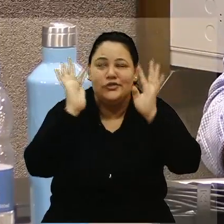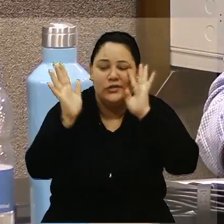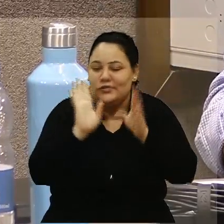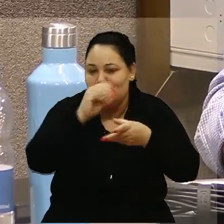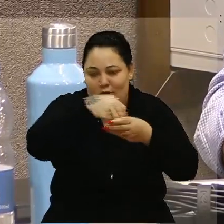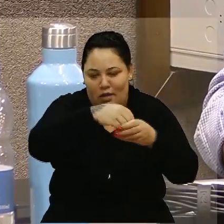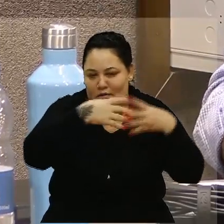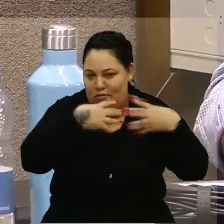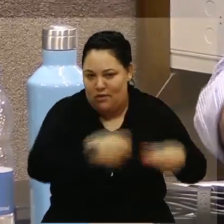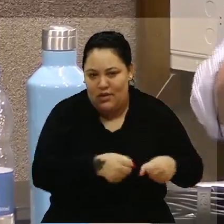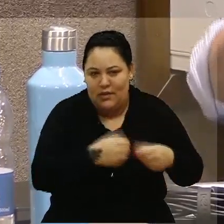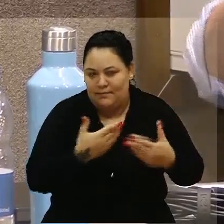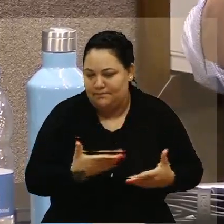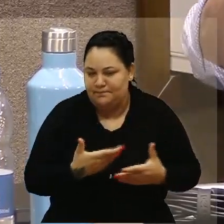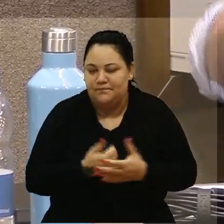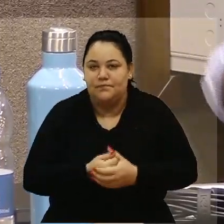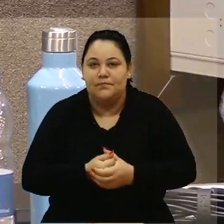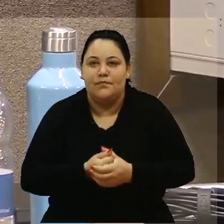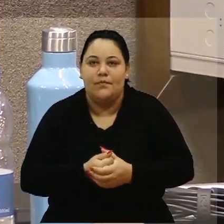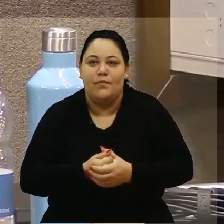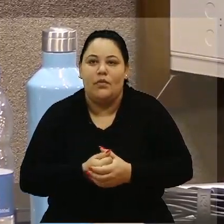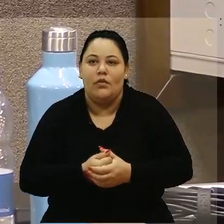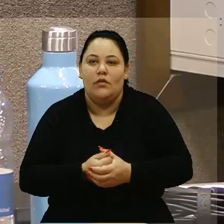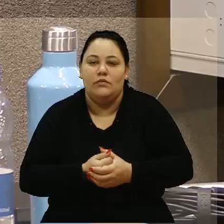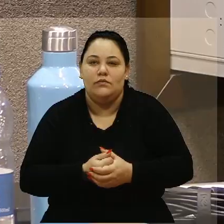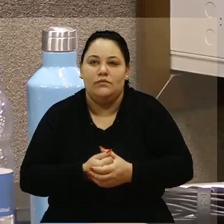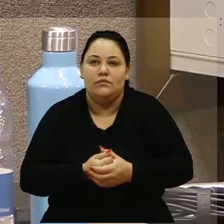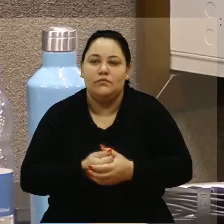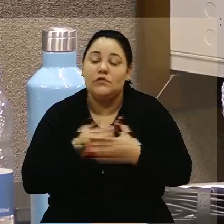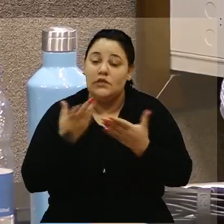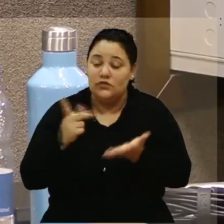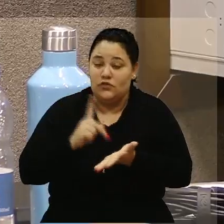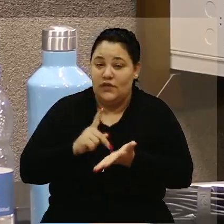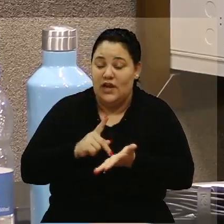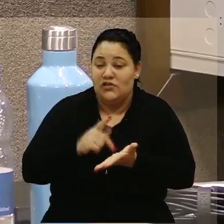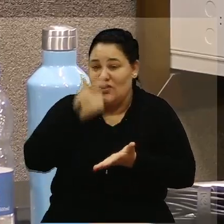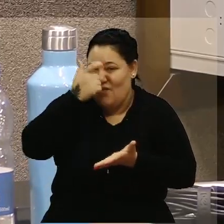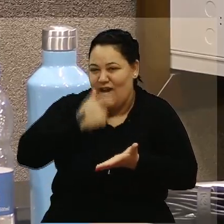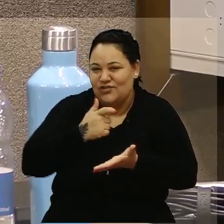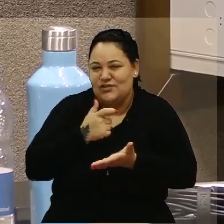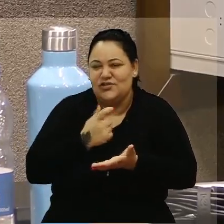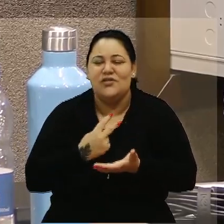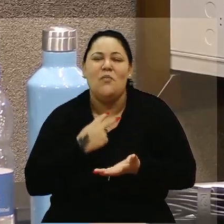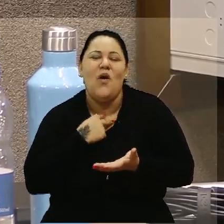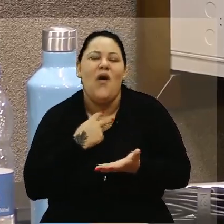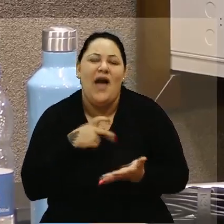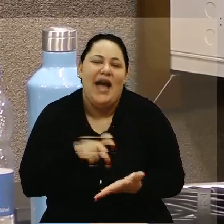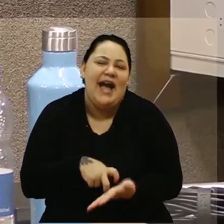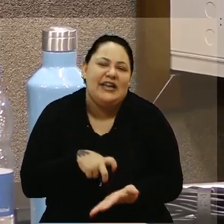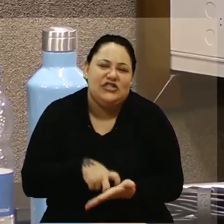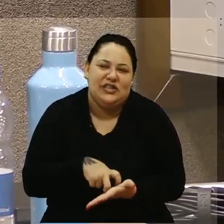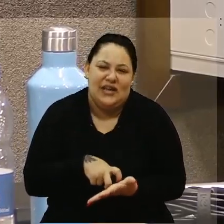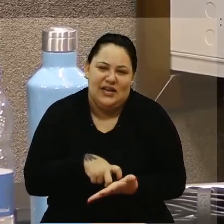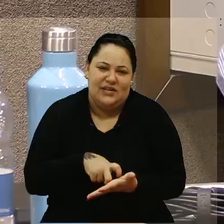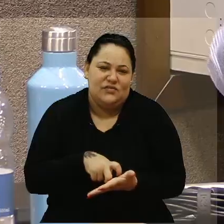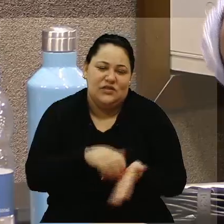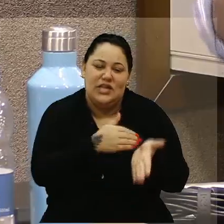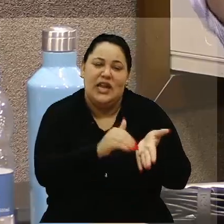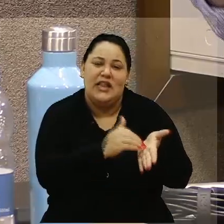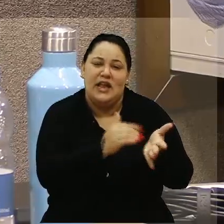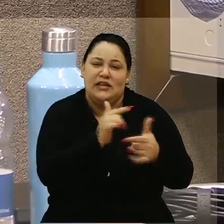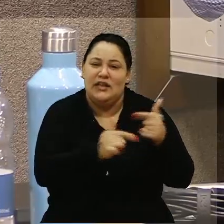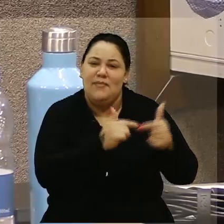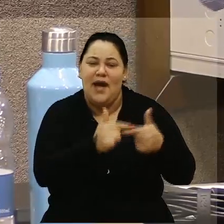secretaria. Tá? Então, de fato, eu acho que não dá para crucificar o secretário adjunto por conta